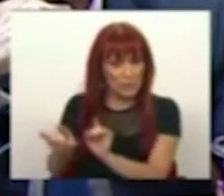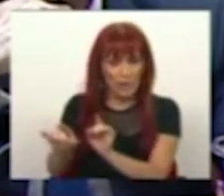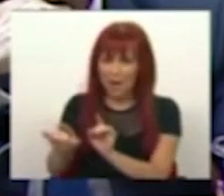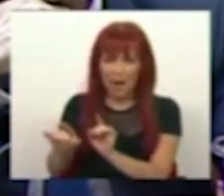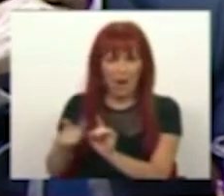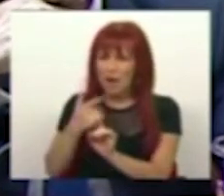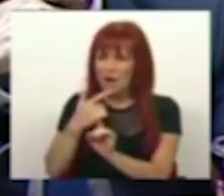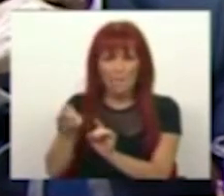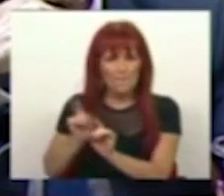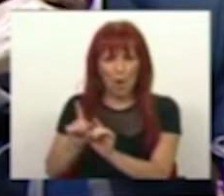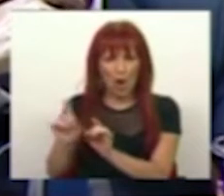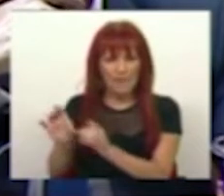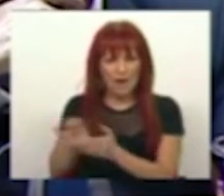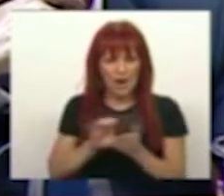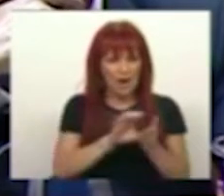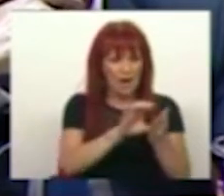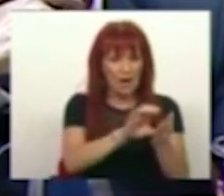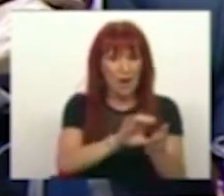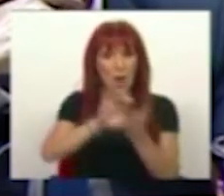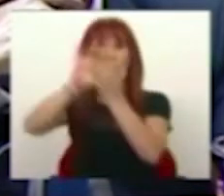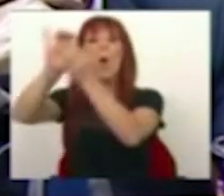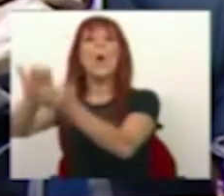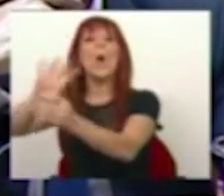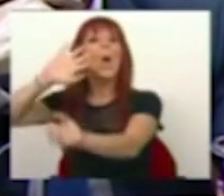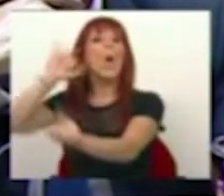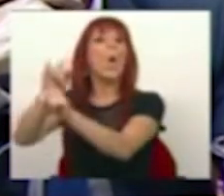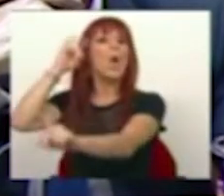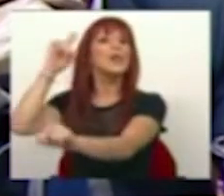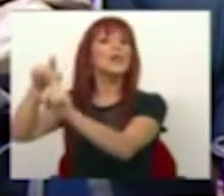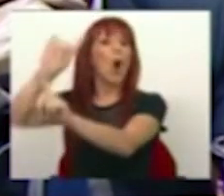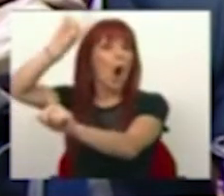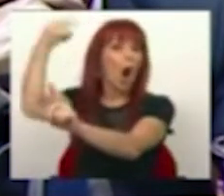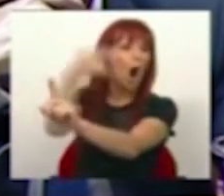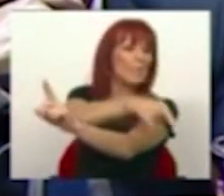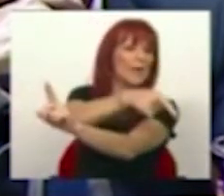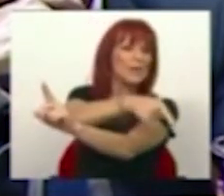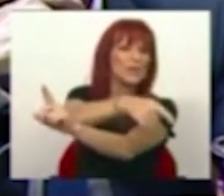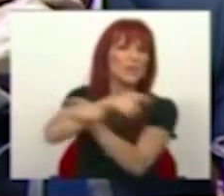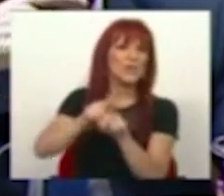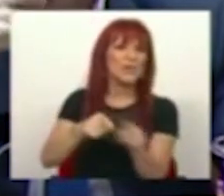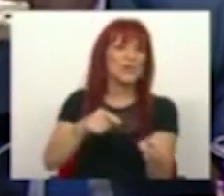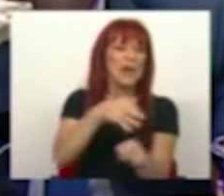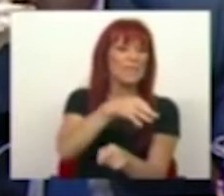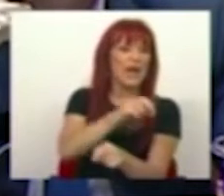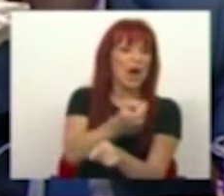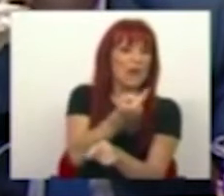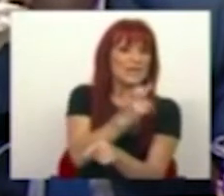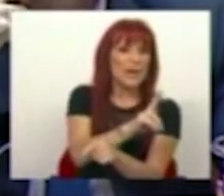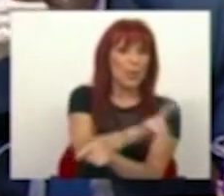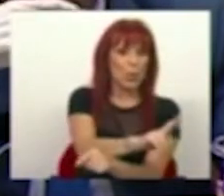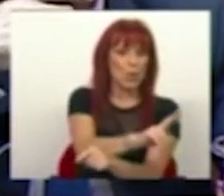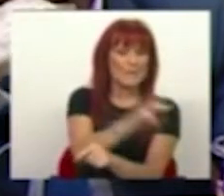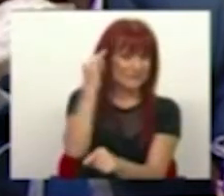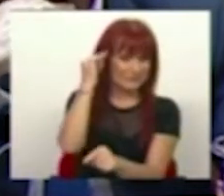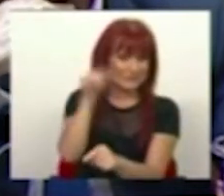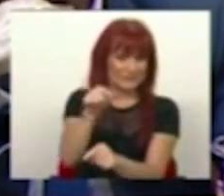não podem ser alocados a outro objetivo que não seja o eixo 1 do POCUR e que, tendo